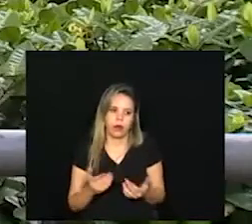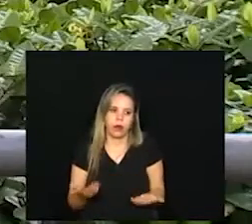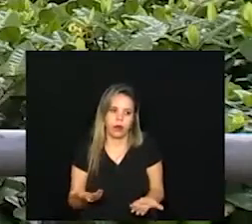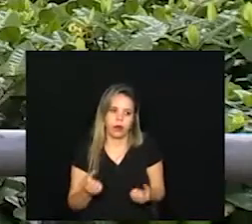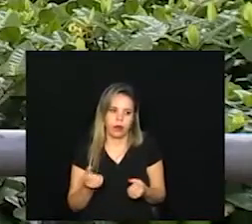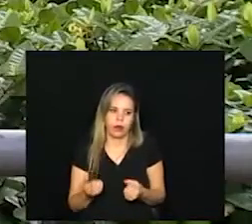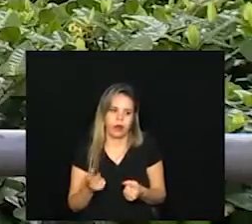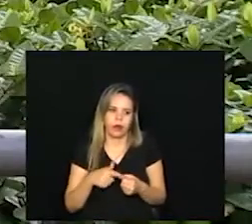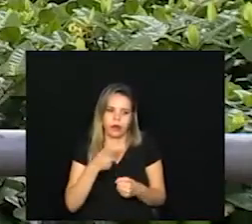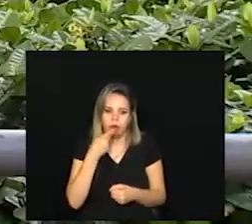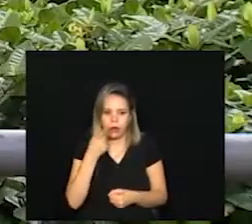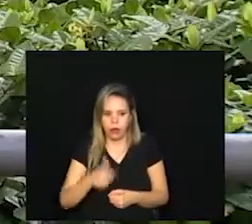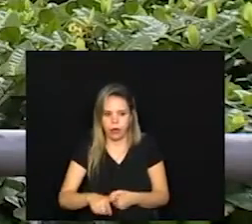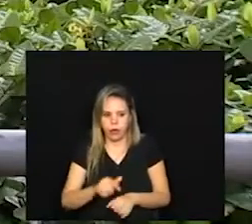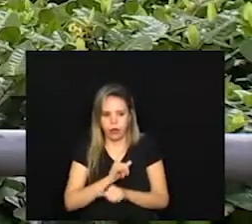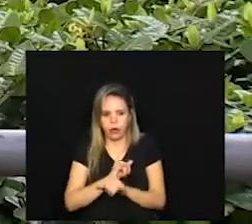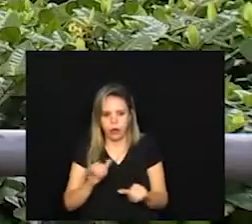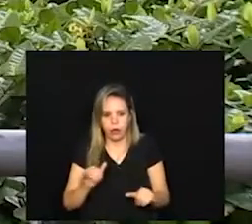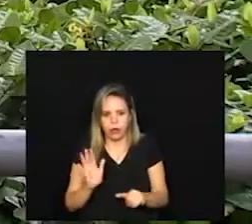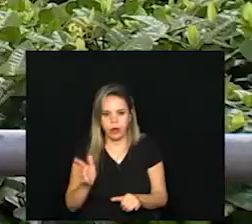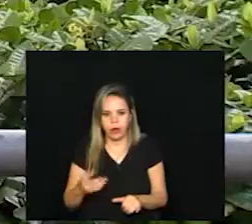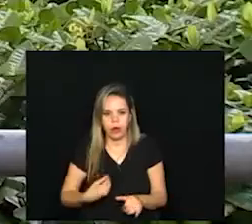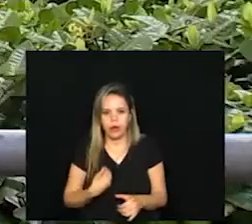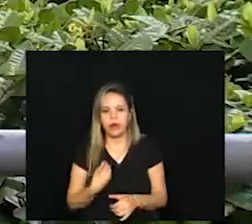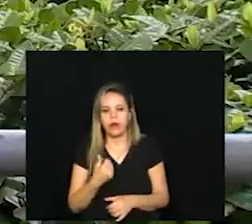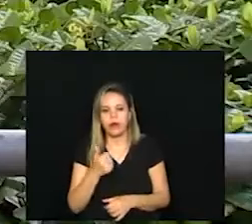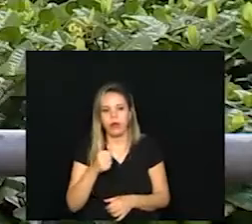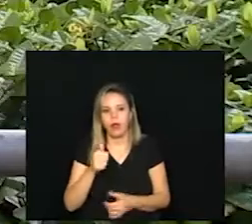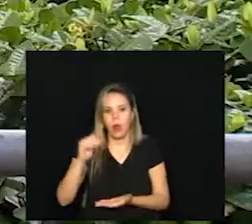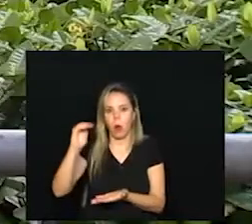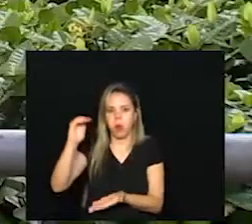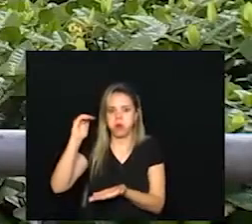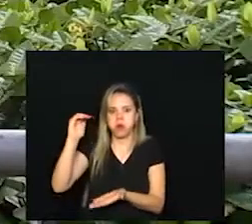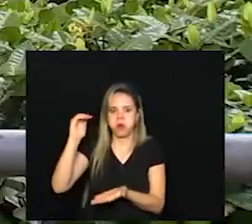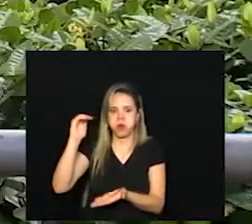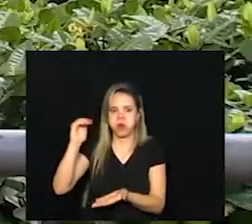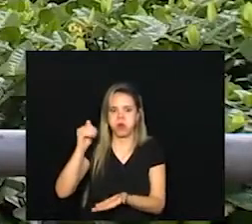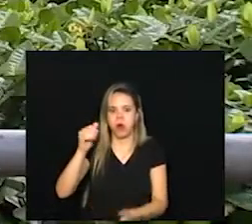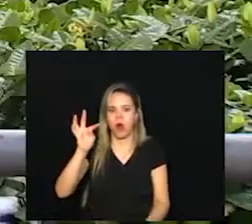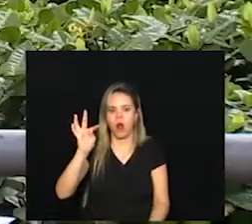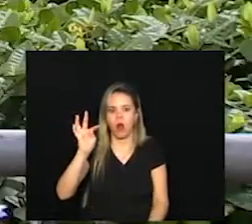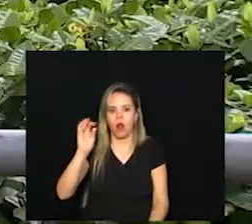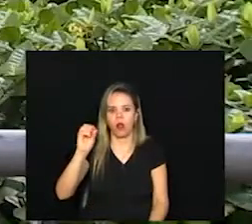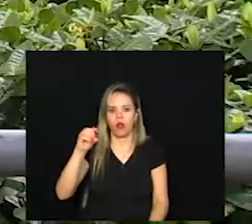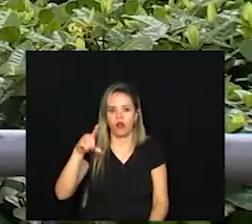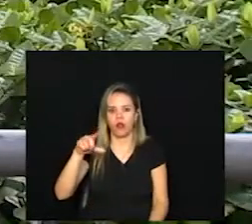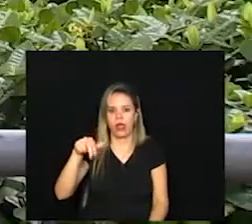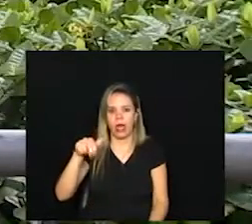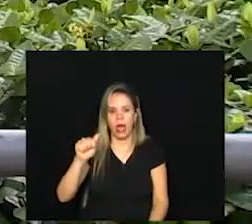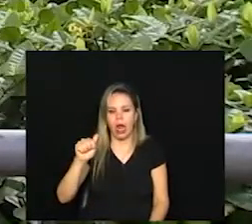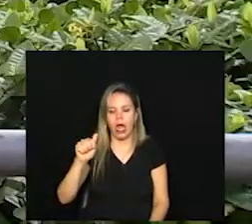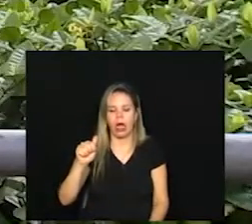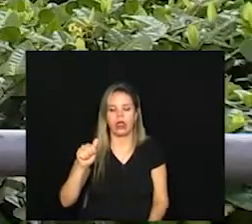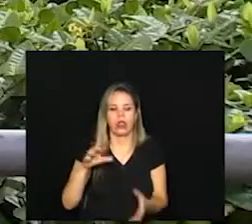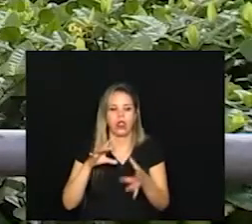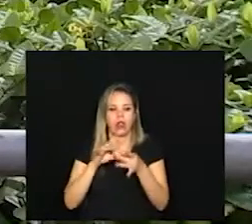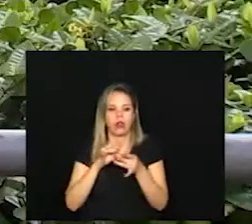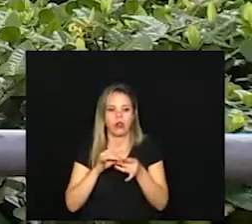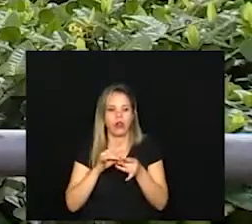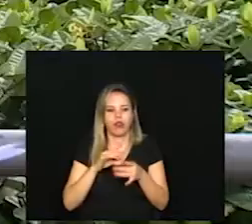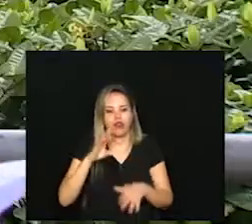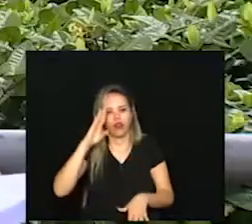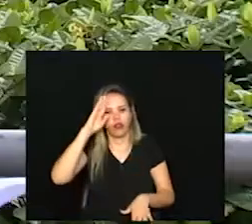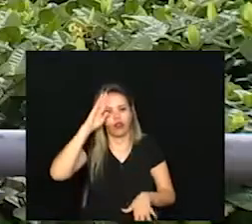pode reforçar essa campanha. Nós já estamos com 11 toneladas de roupas, tivemos uma importante parceria com o Exército